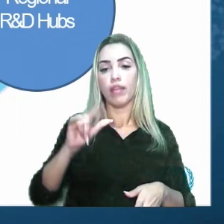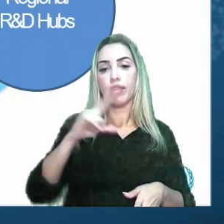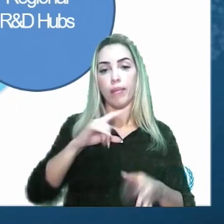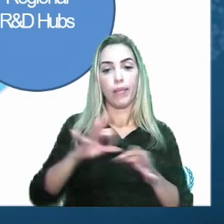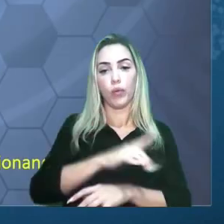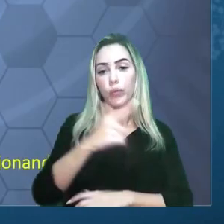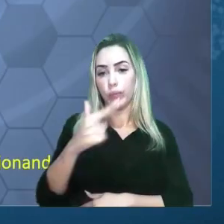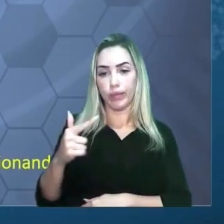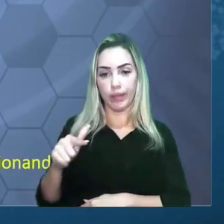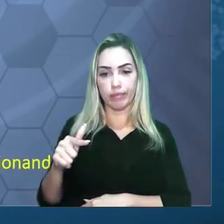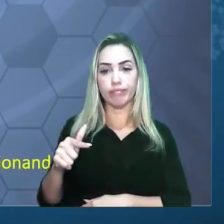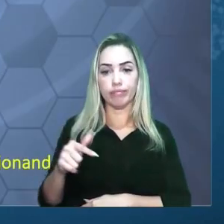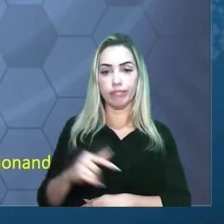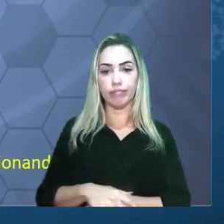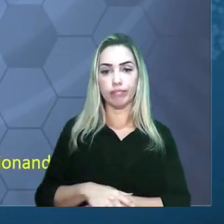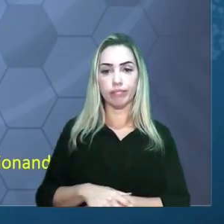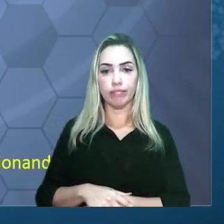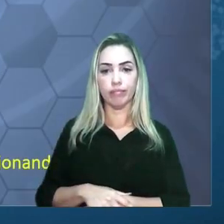preparados.